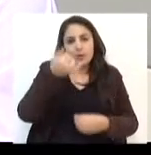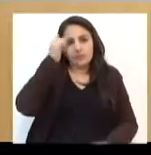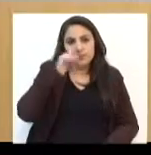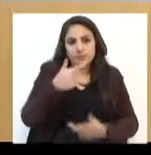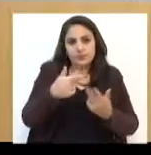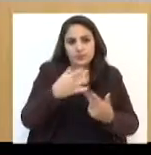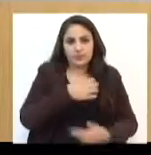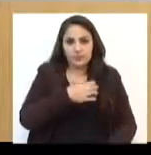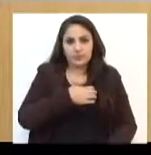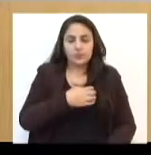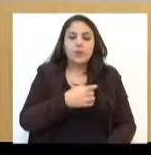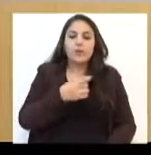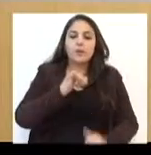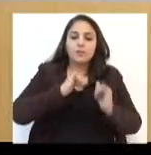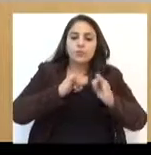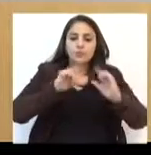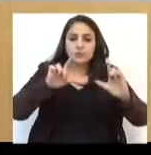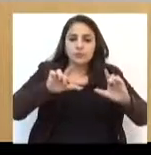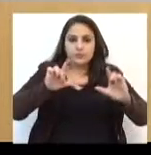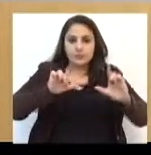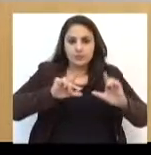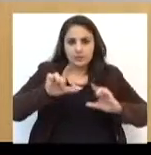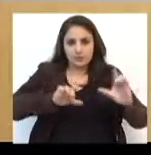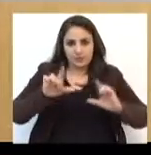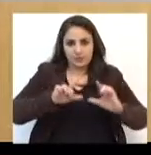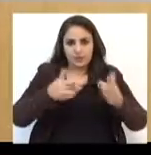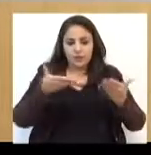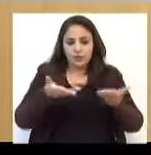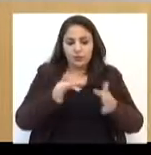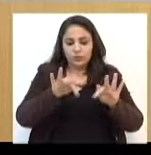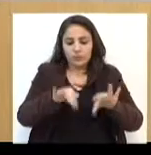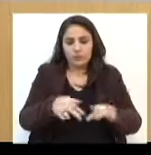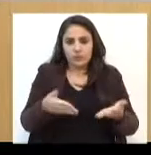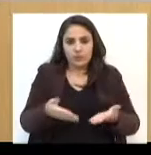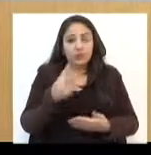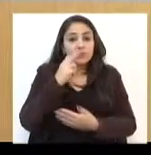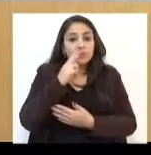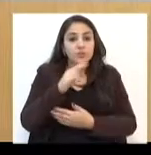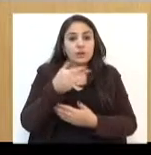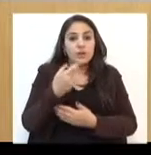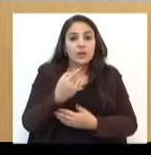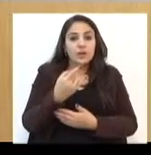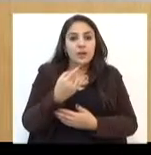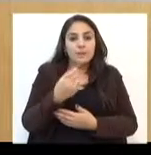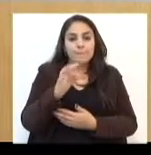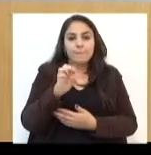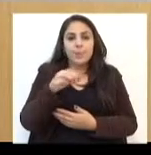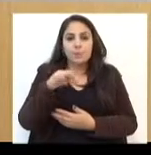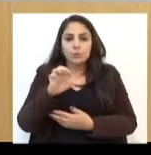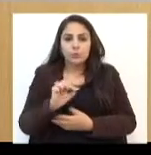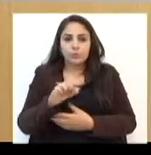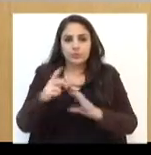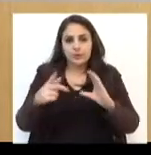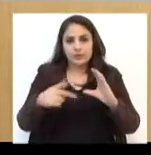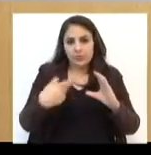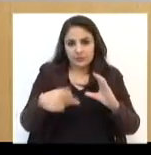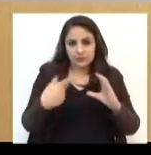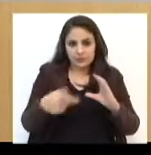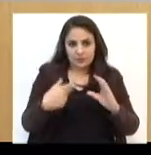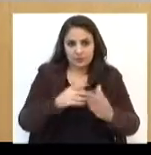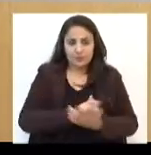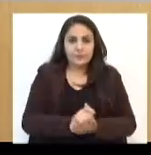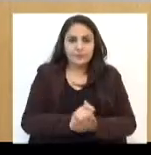forma. E a edição de hoje termina aqui. Fique agora com a penúltima sessão ordinária